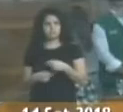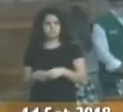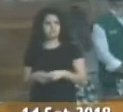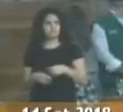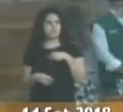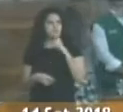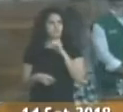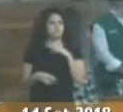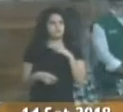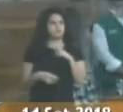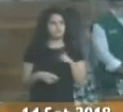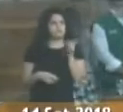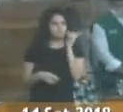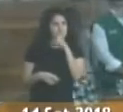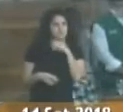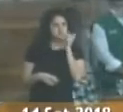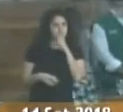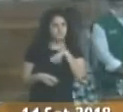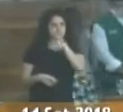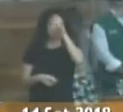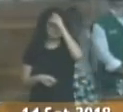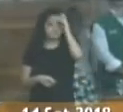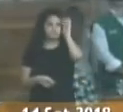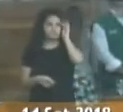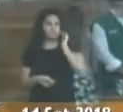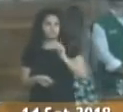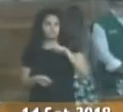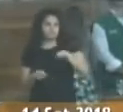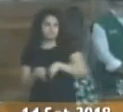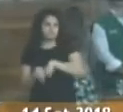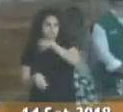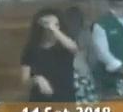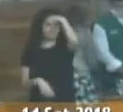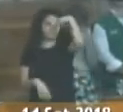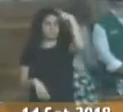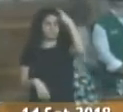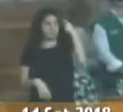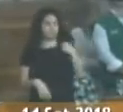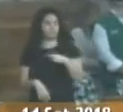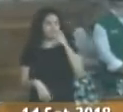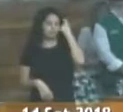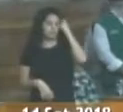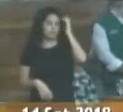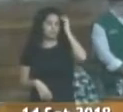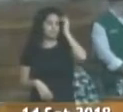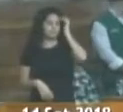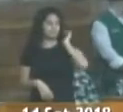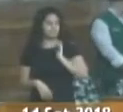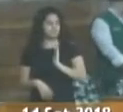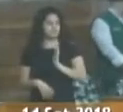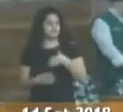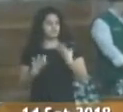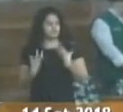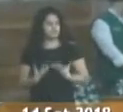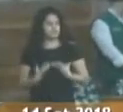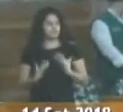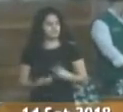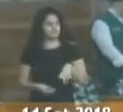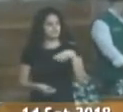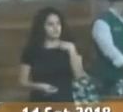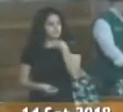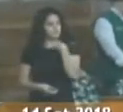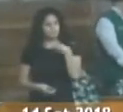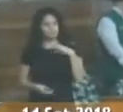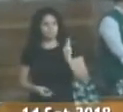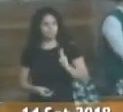desprotela, engana a população e as autoridades. Eu acho que isso já deu e não podemos mais